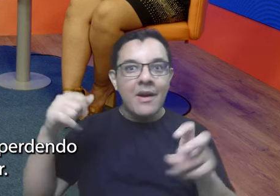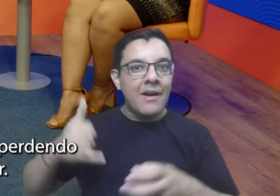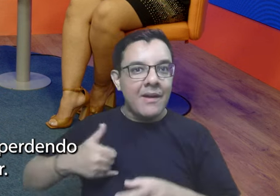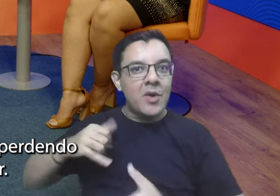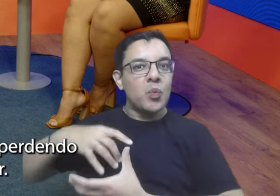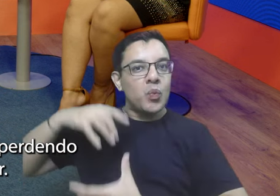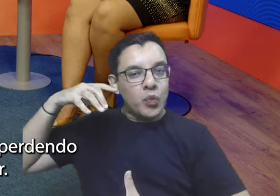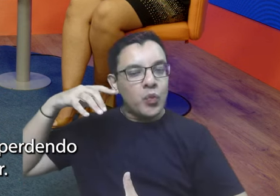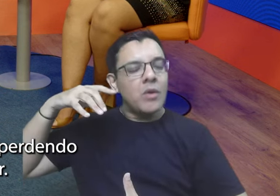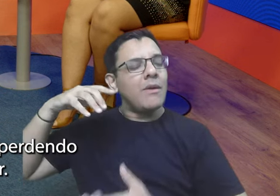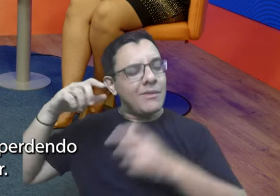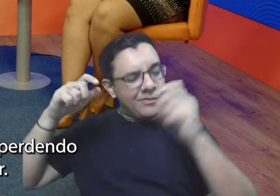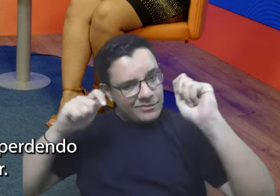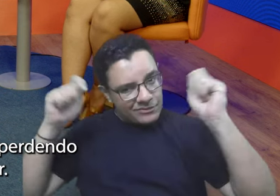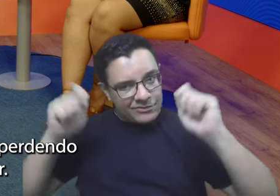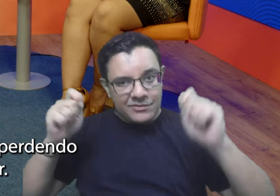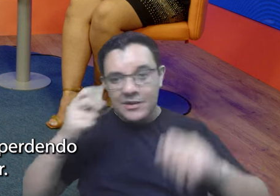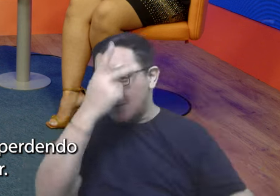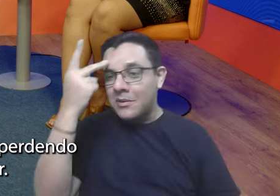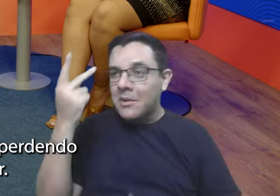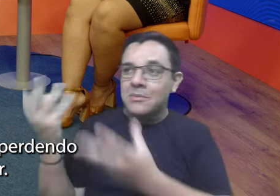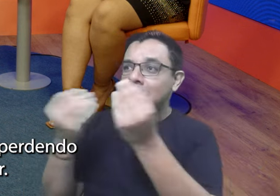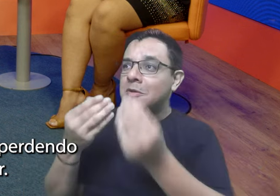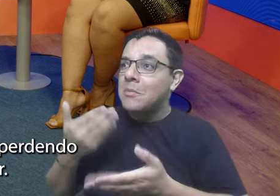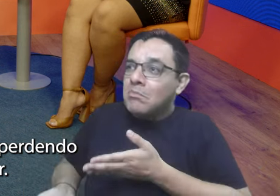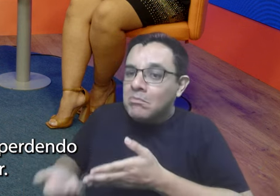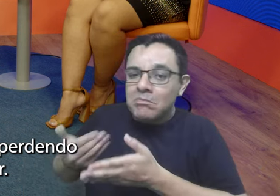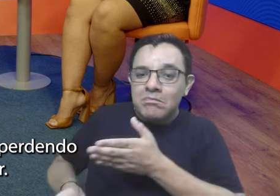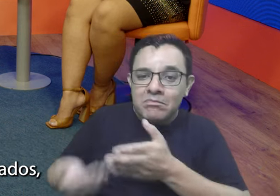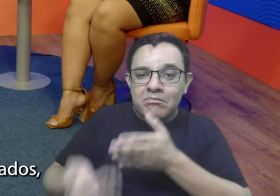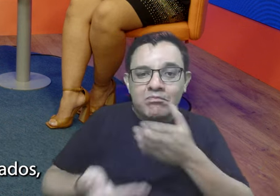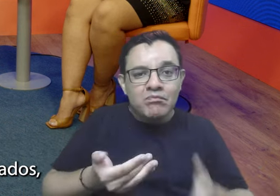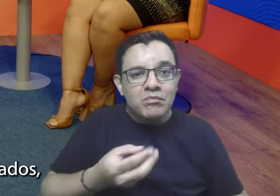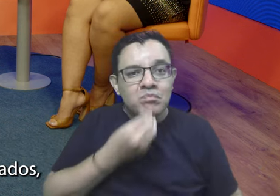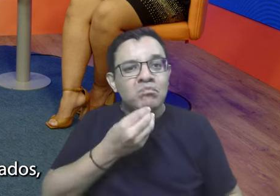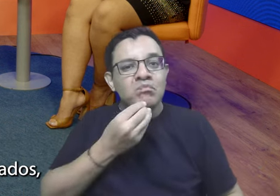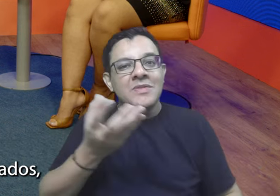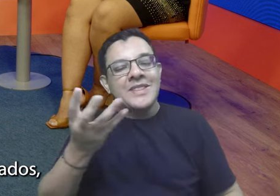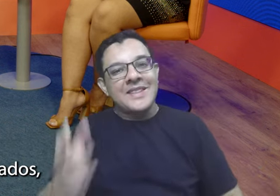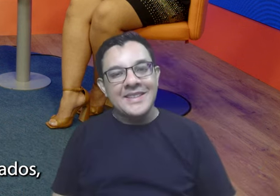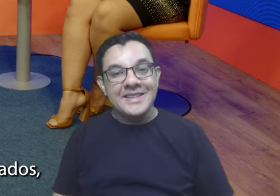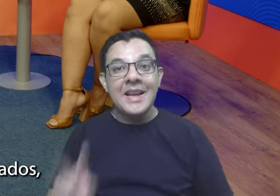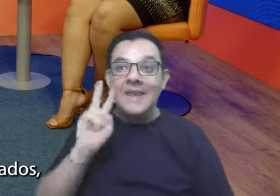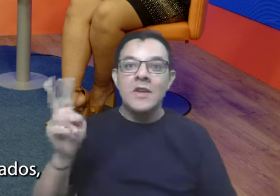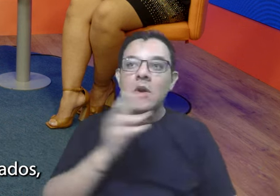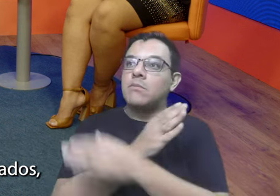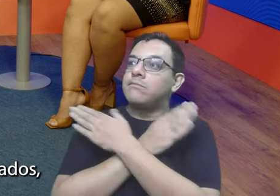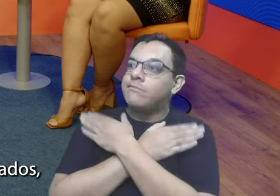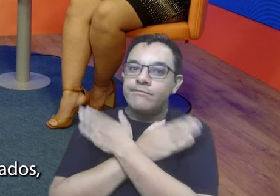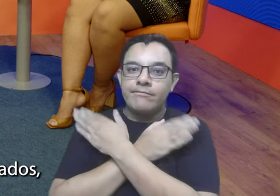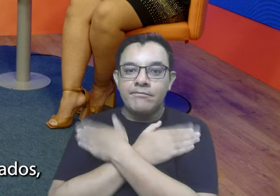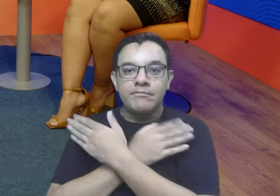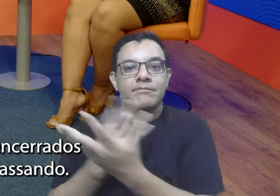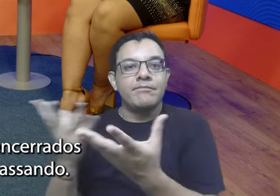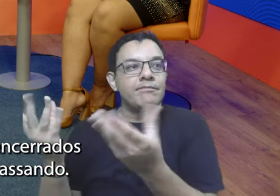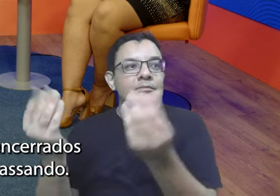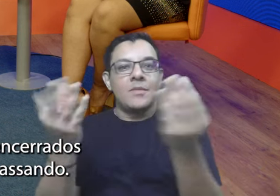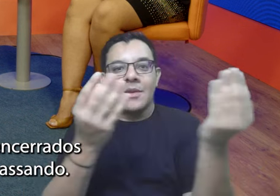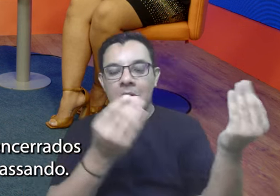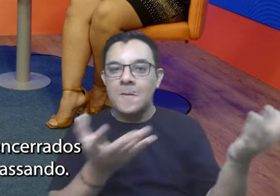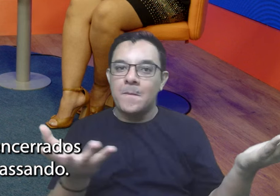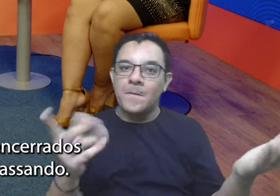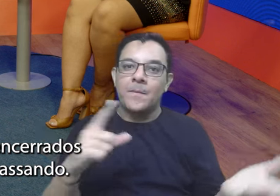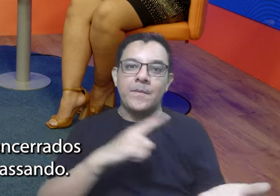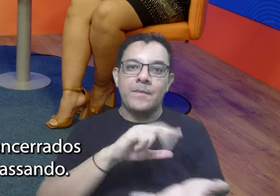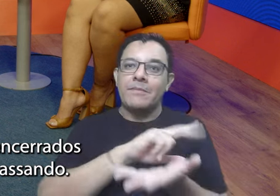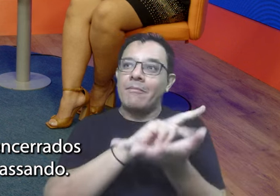o idoso que as pessoas estão perdendo a oportunidade de exercer tem né A gente olha o número de desempregados o número de